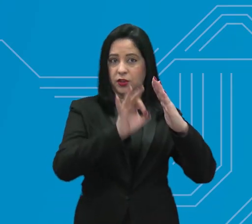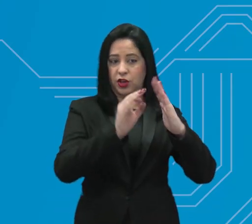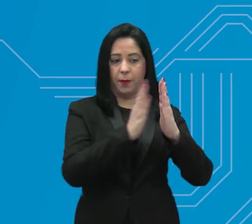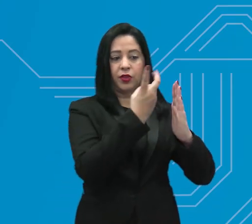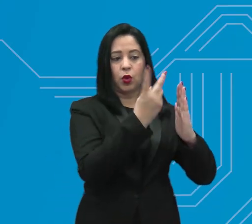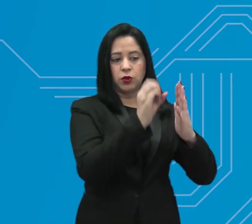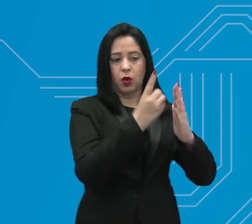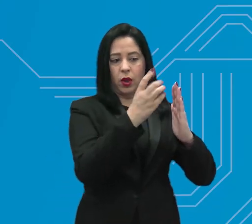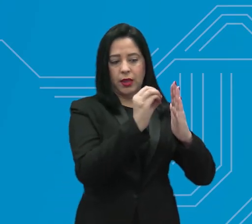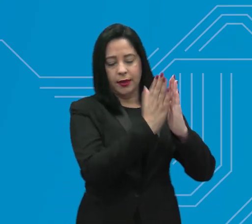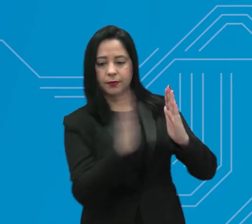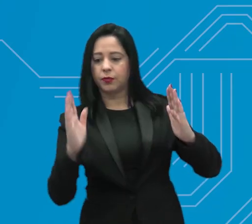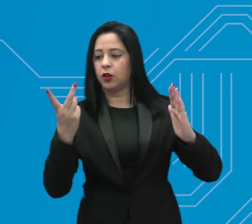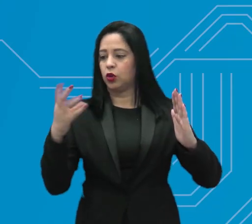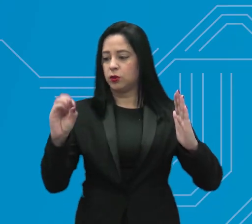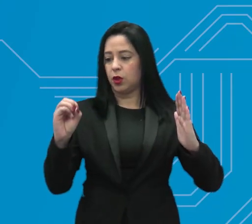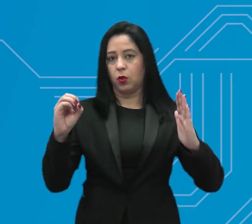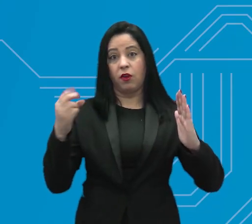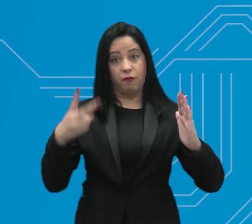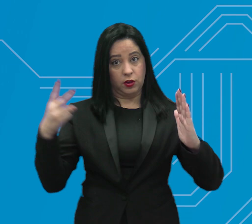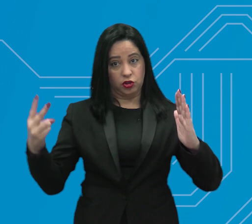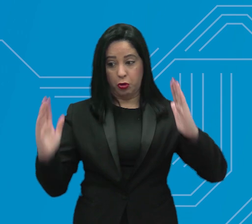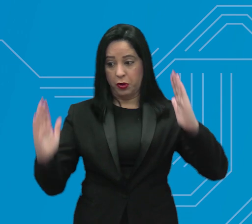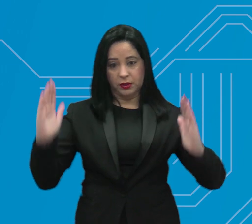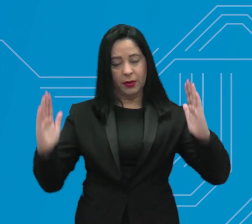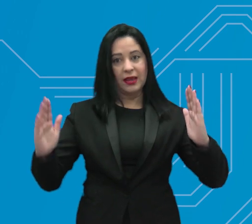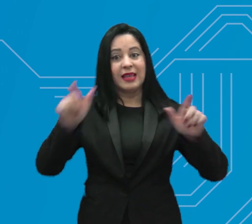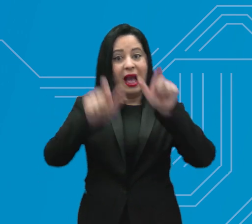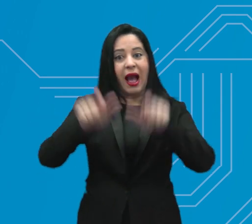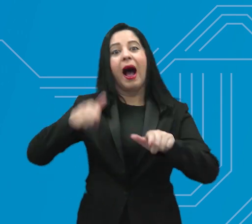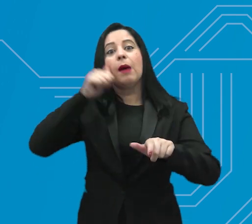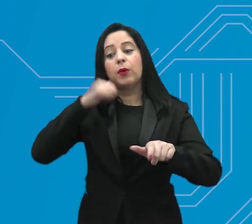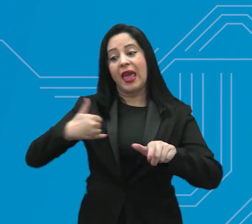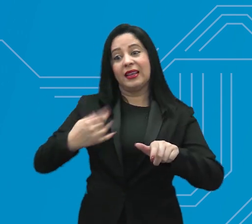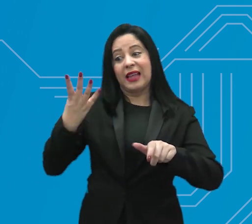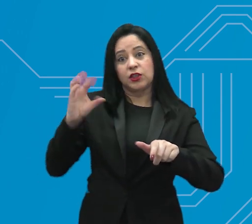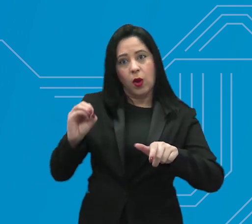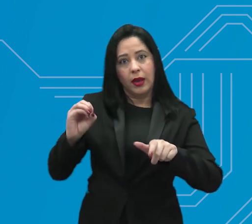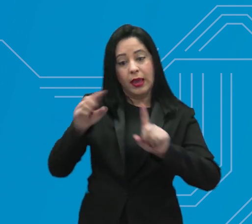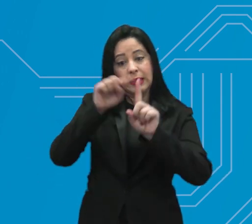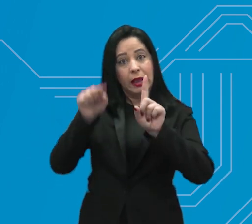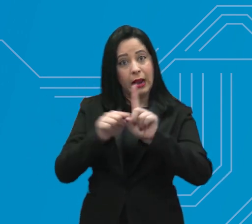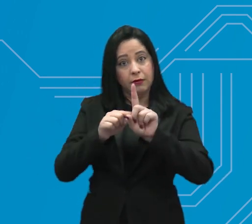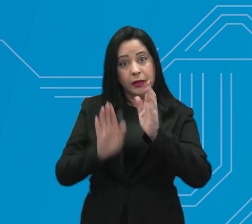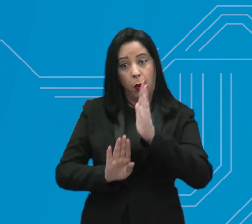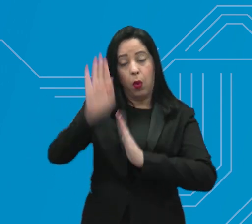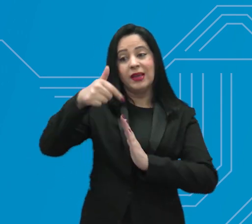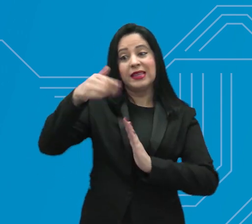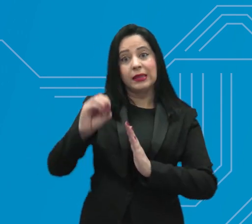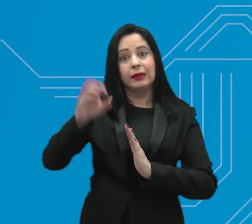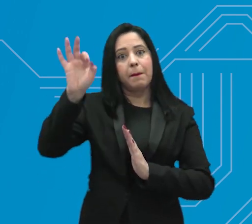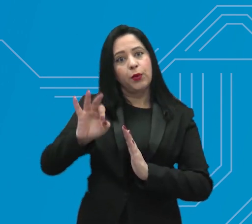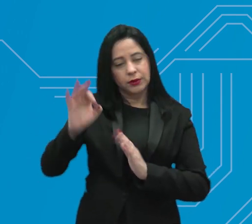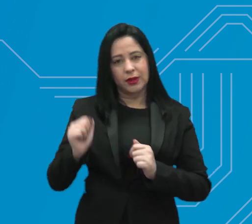De 2010 a 2022, o número de brasileiras que se tornaram mães após os 40 anos cresceu